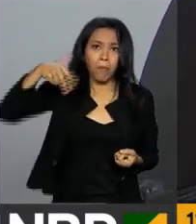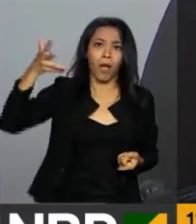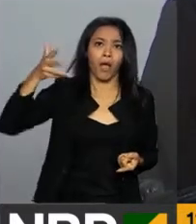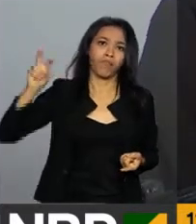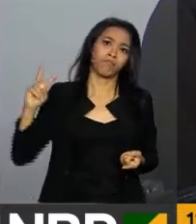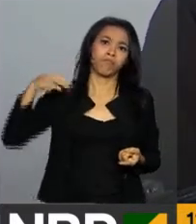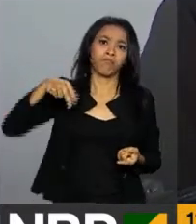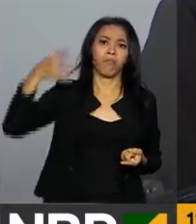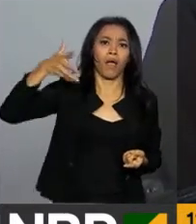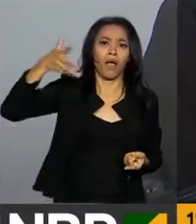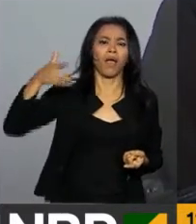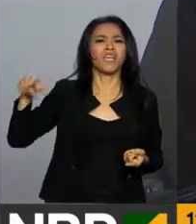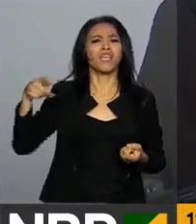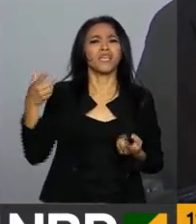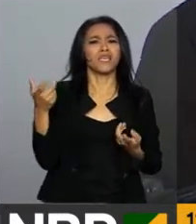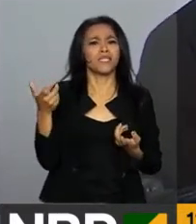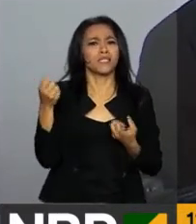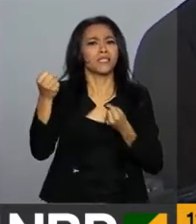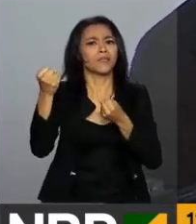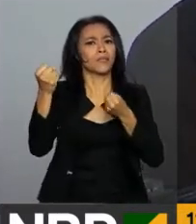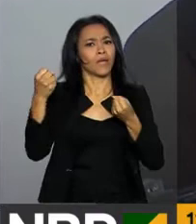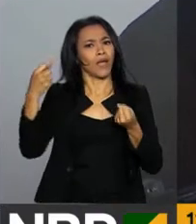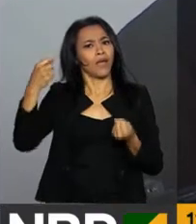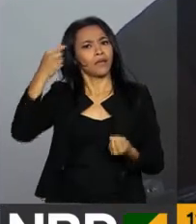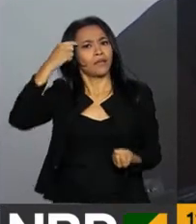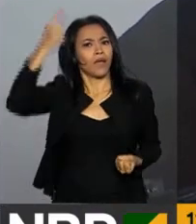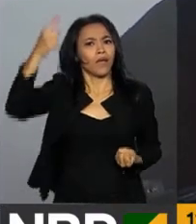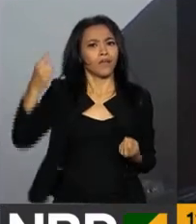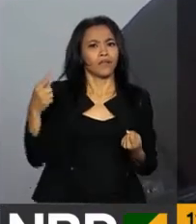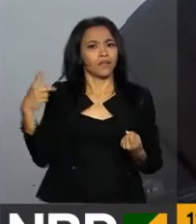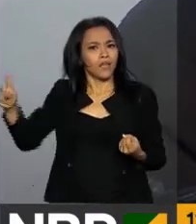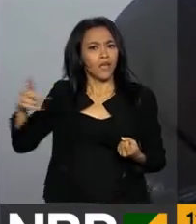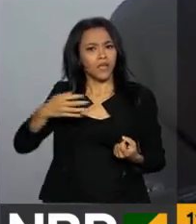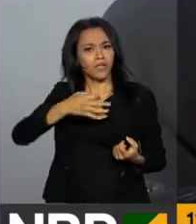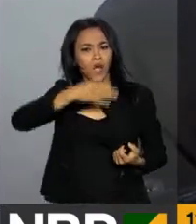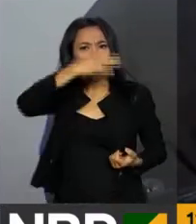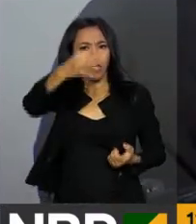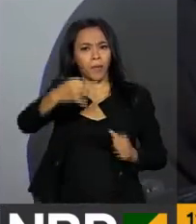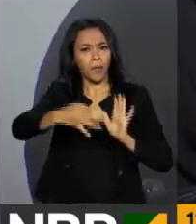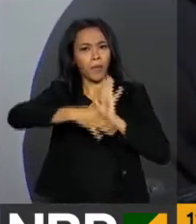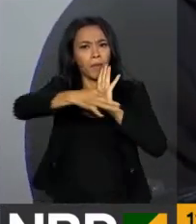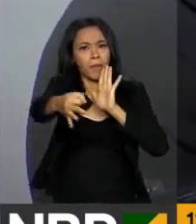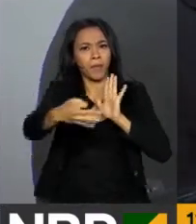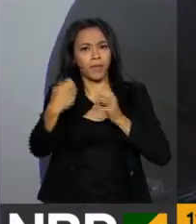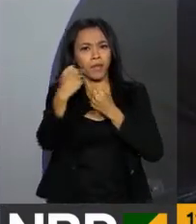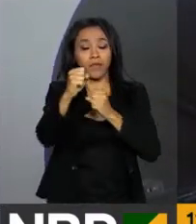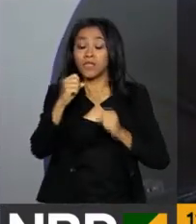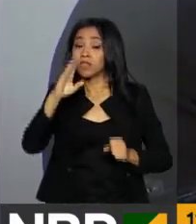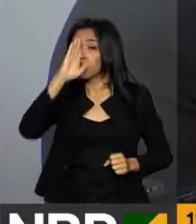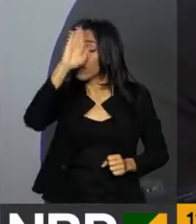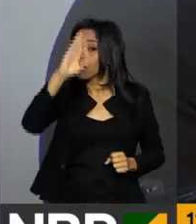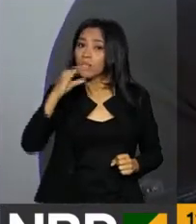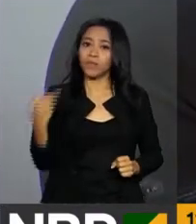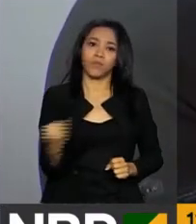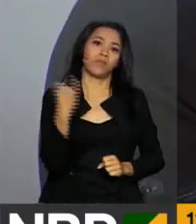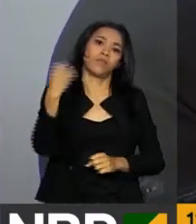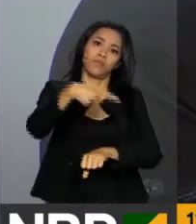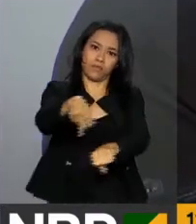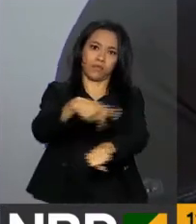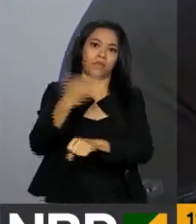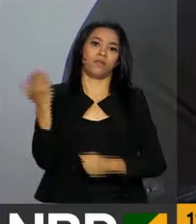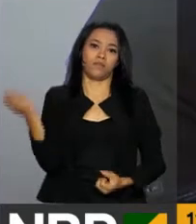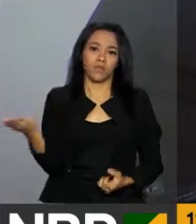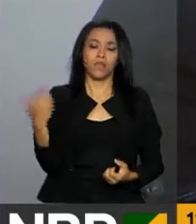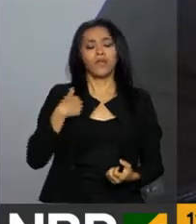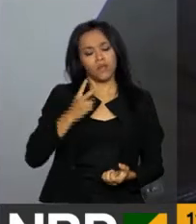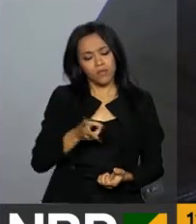certos conceitos para manter a integridade ea rigidez institucional do país é fundamental eu digo